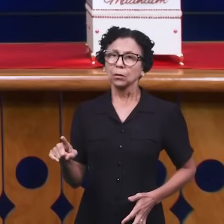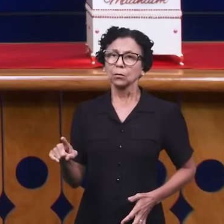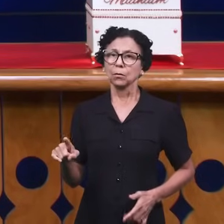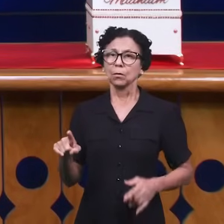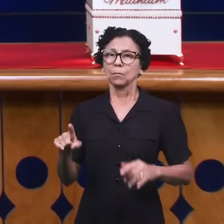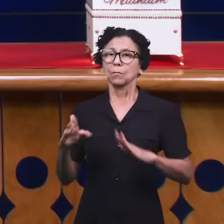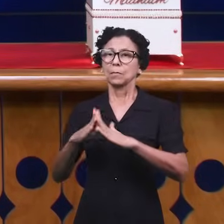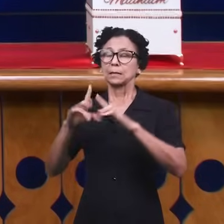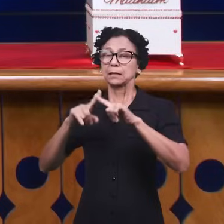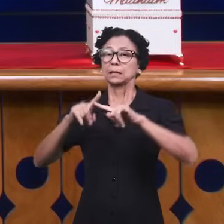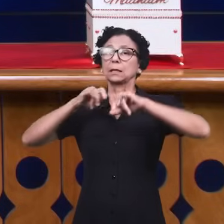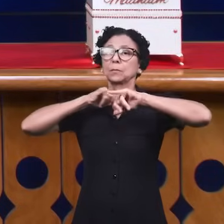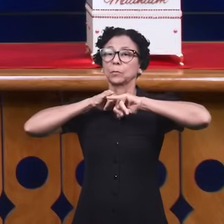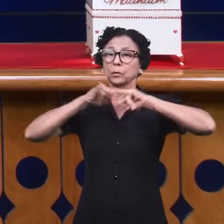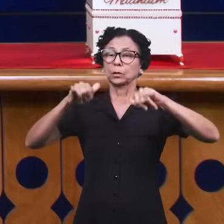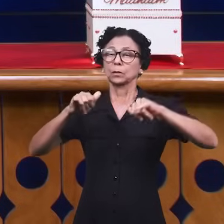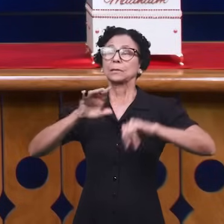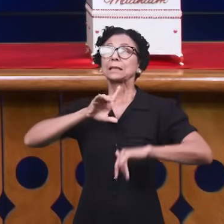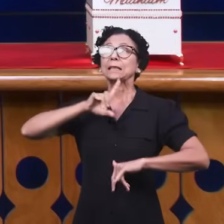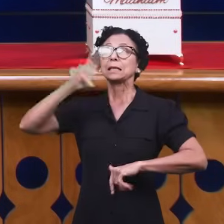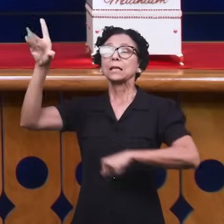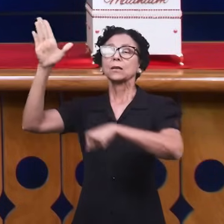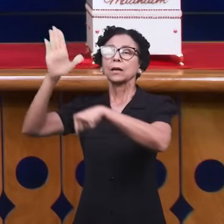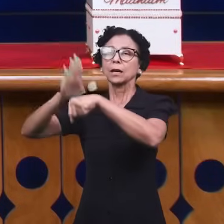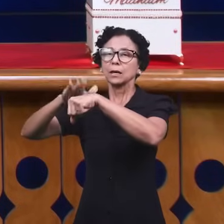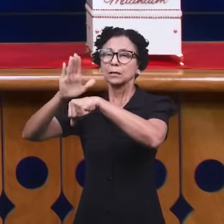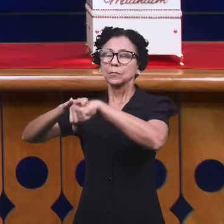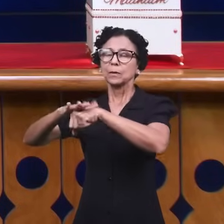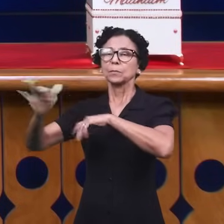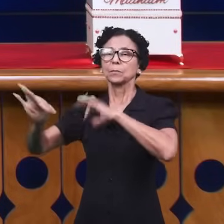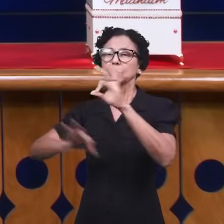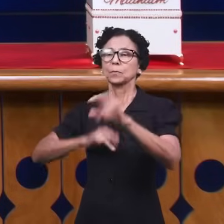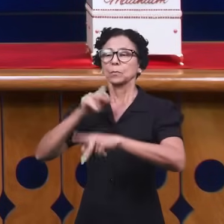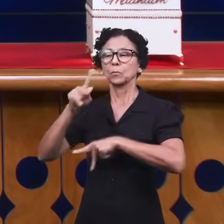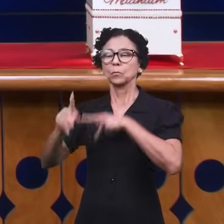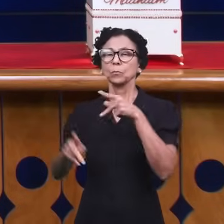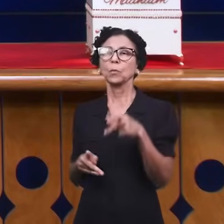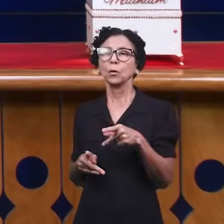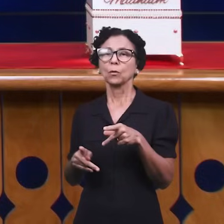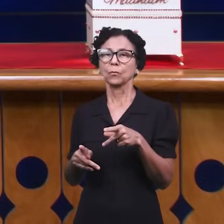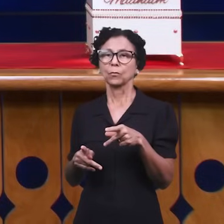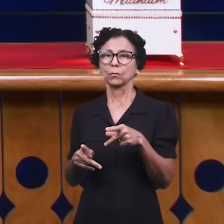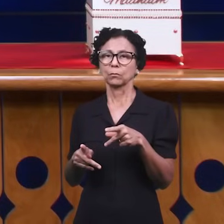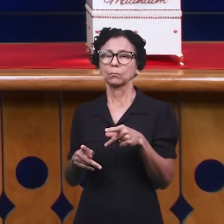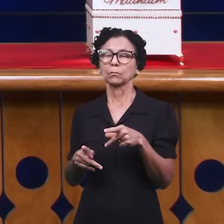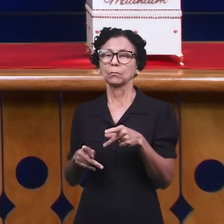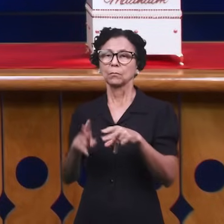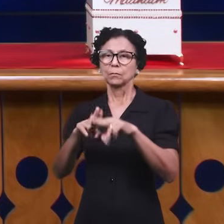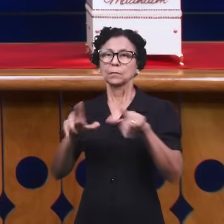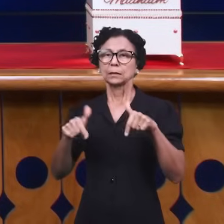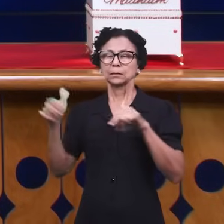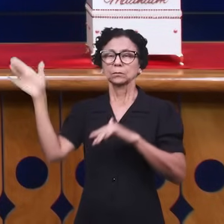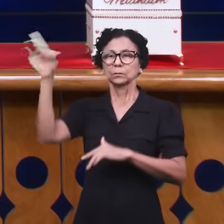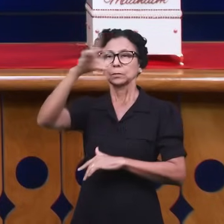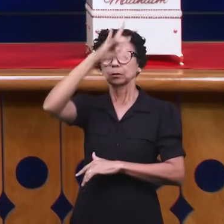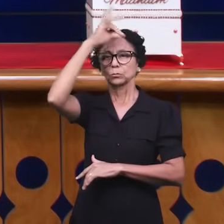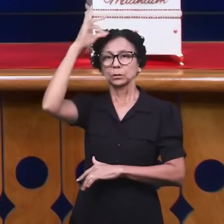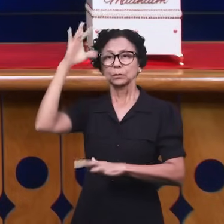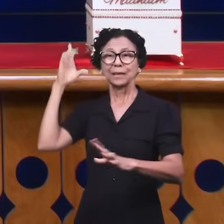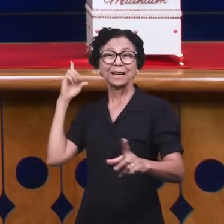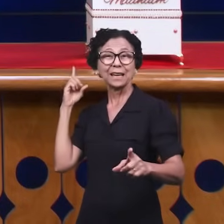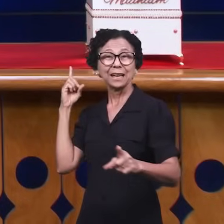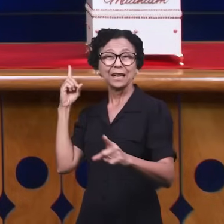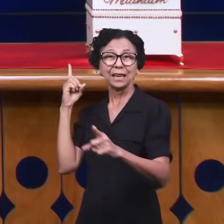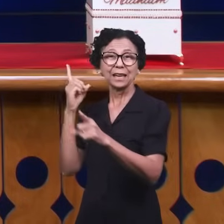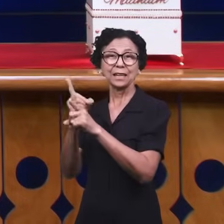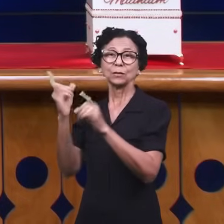Deus tem preparado o seu povo, através do seu Espírito Santo, para este encontro com o Senhor Jesus. Mas como